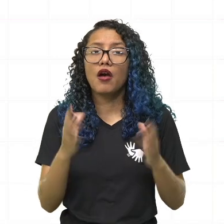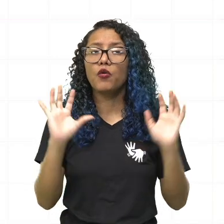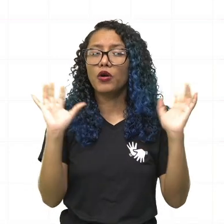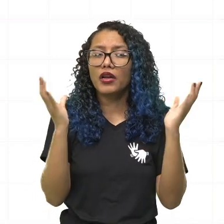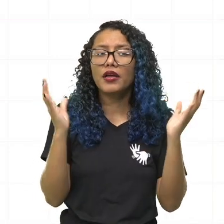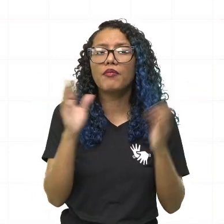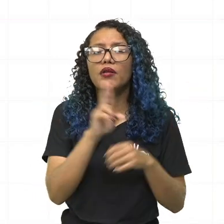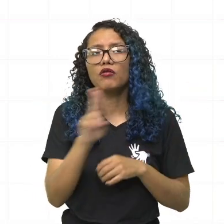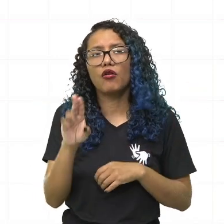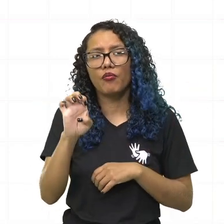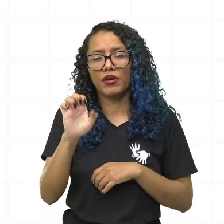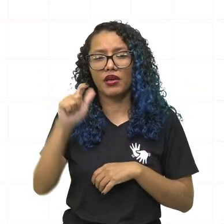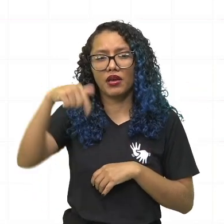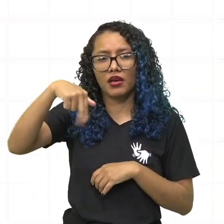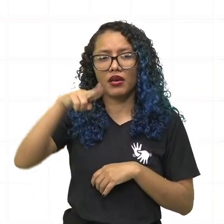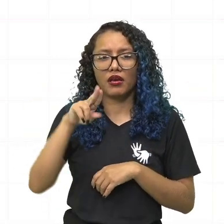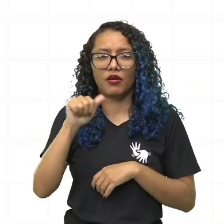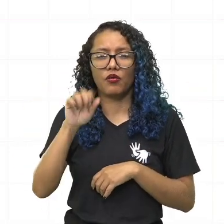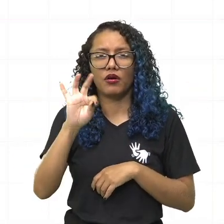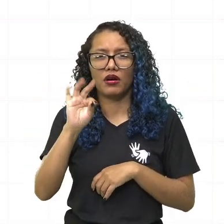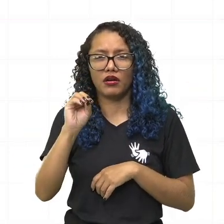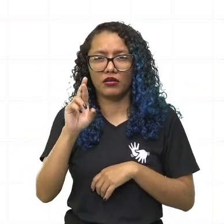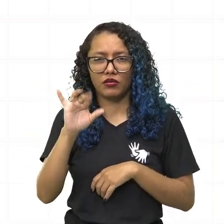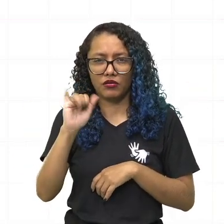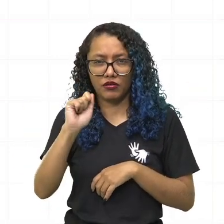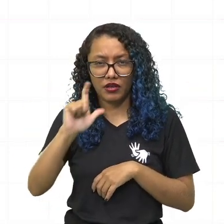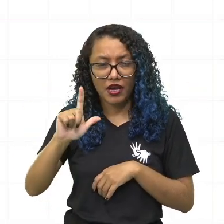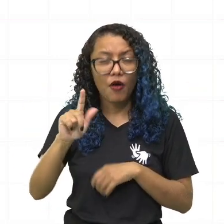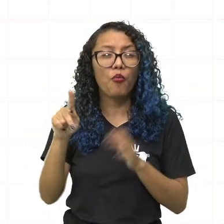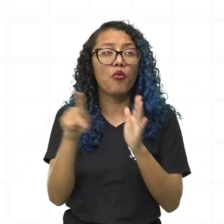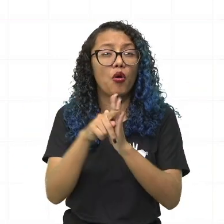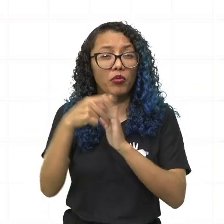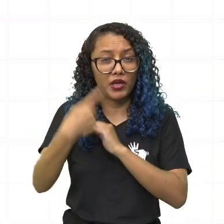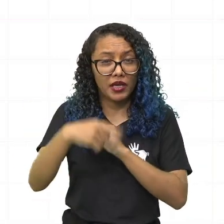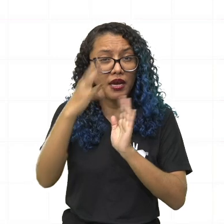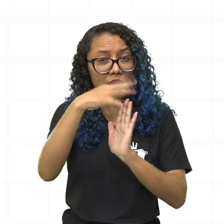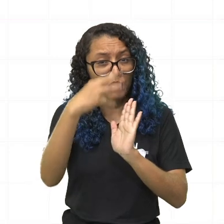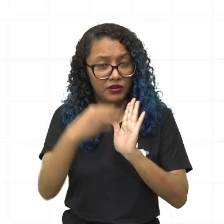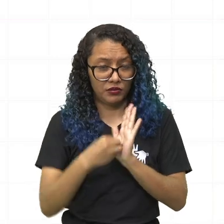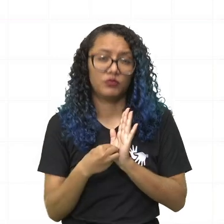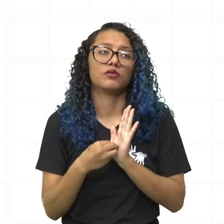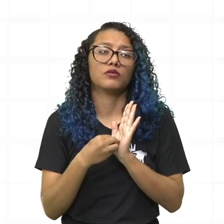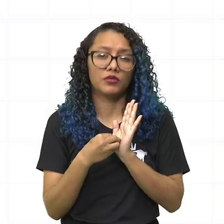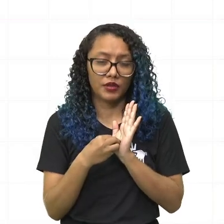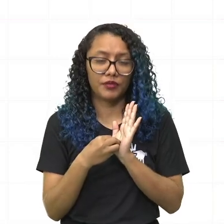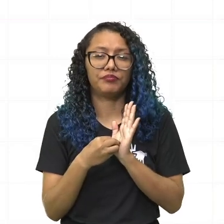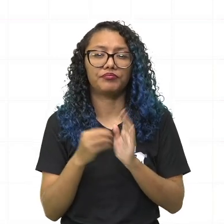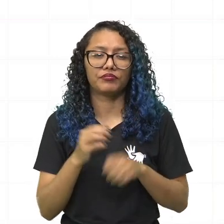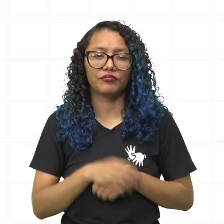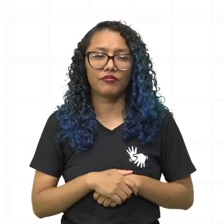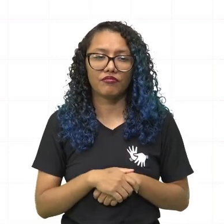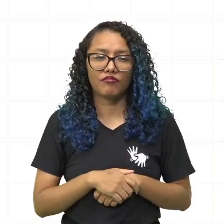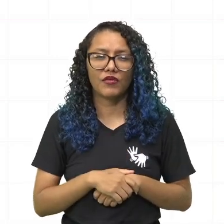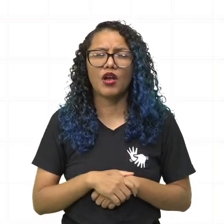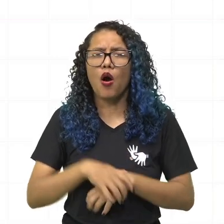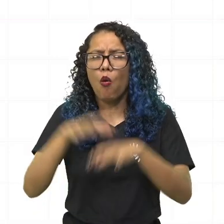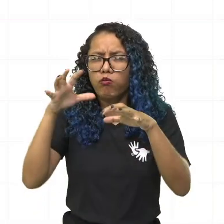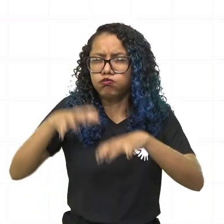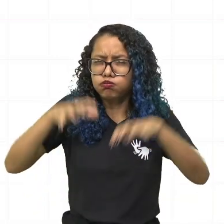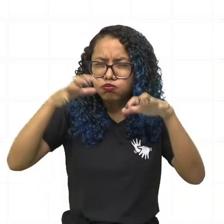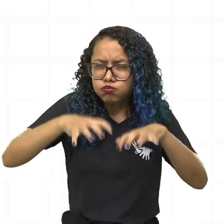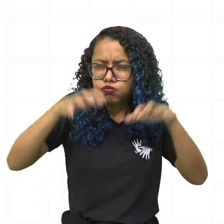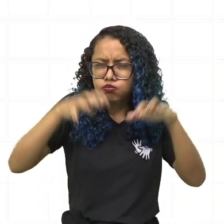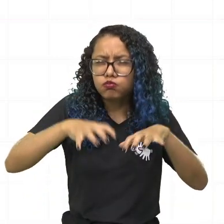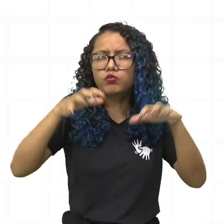de clima específico aqui da região amazônica, né? A quantidade de chuvas que é muito grande, como